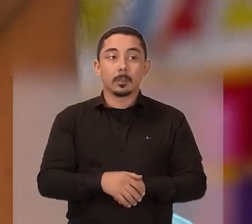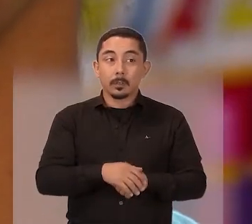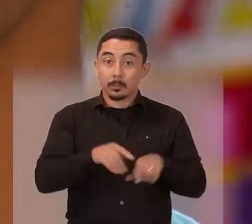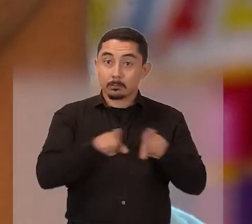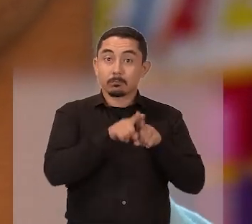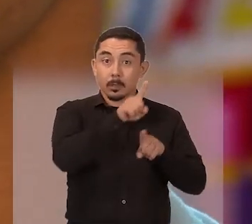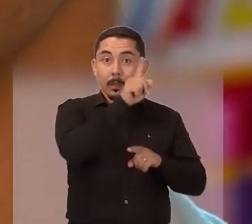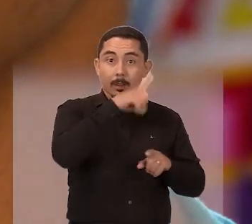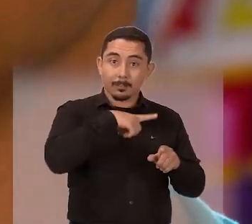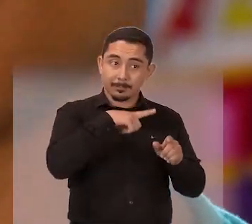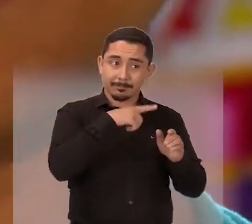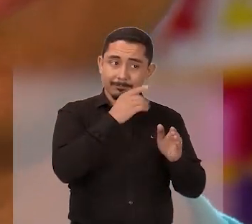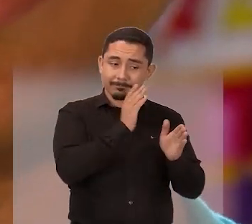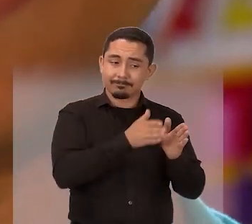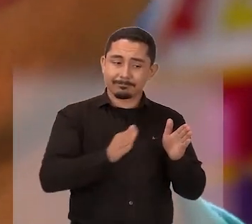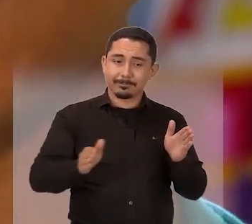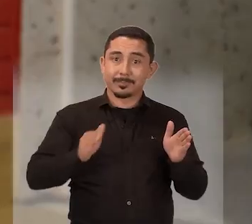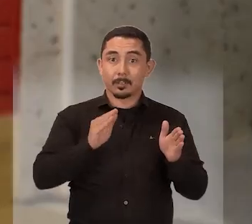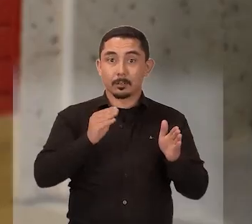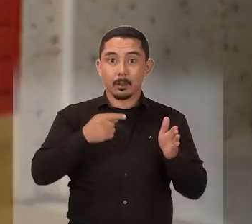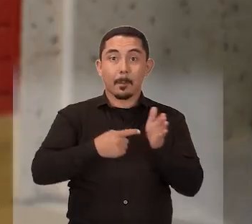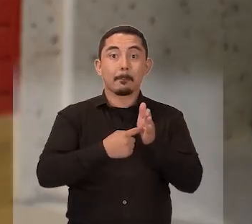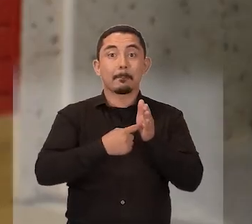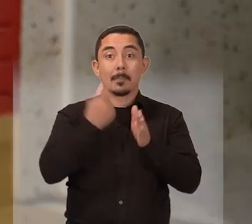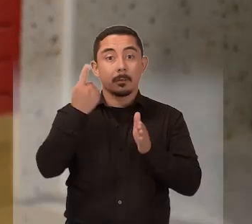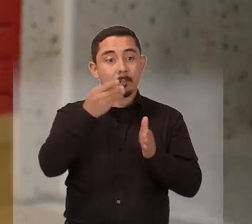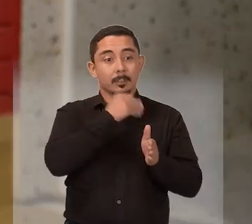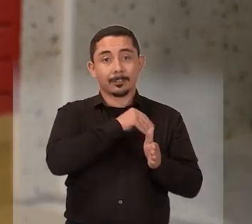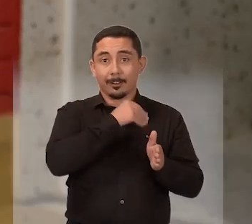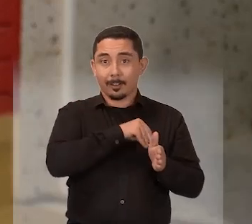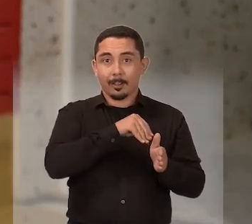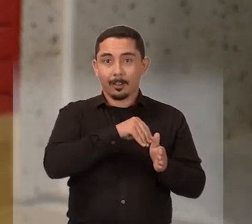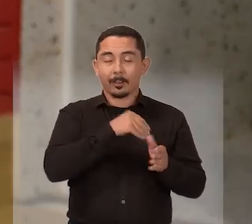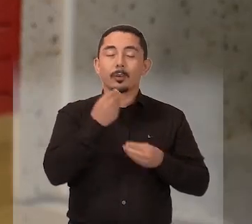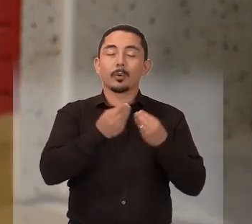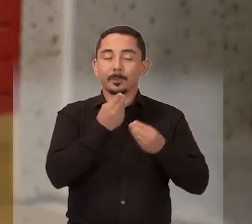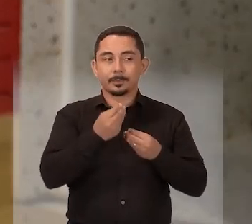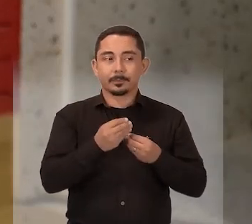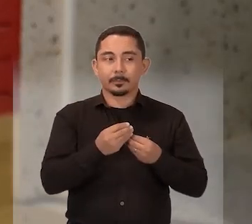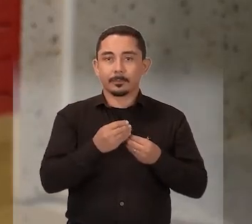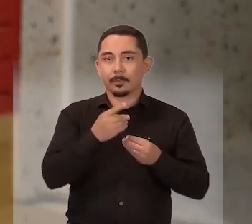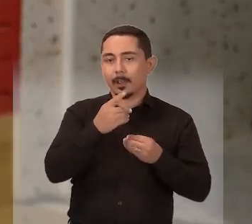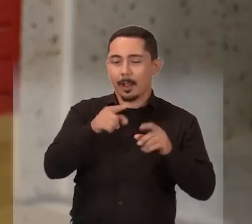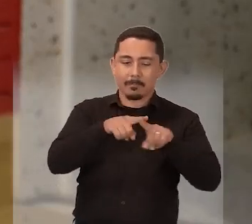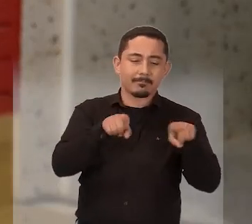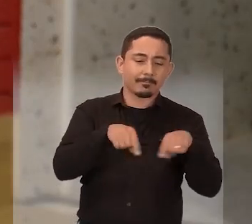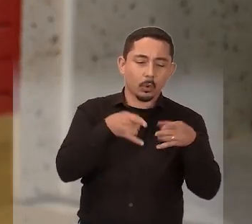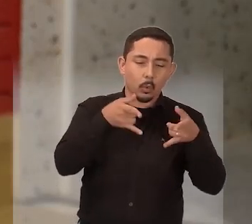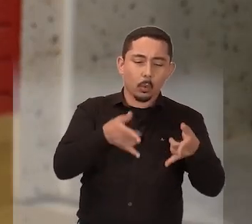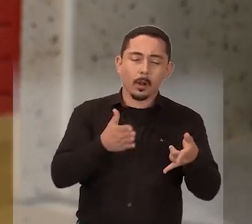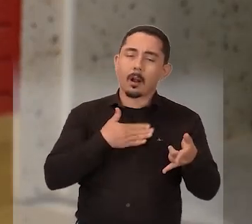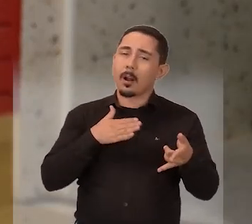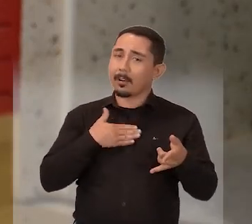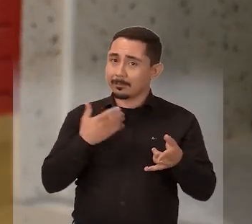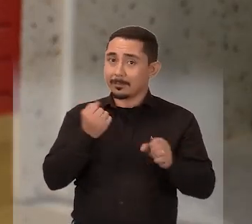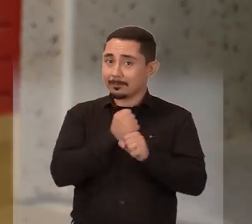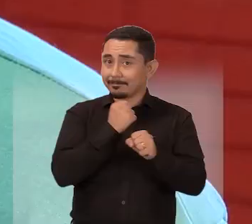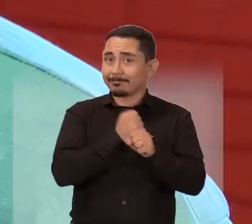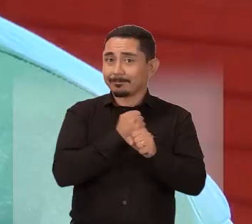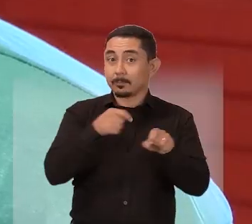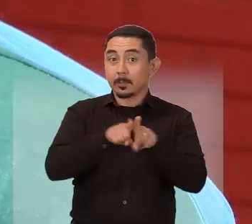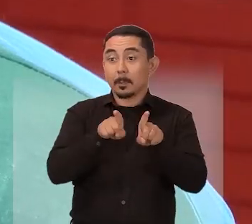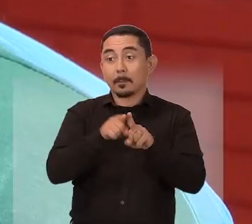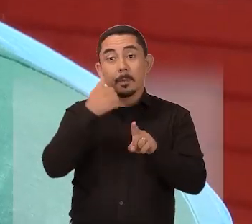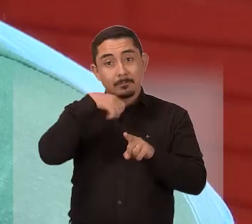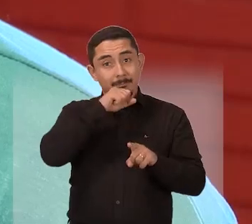tem planos para o primeiro salário. Vou ajeitar meu quarto, ajudar minha mãe na casa.